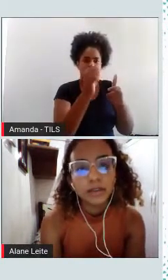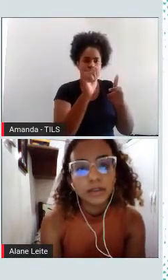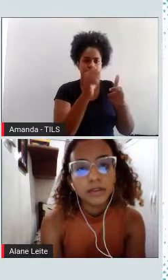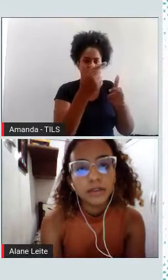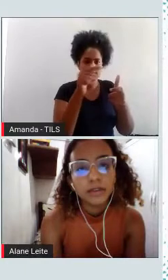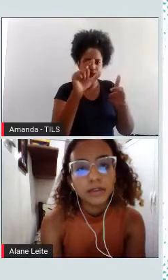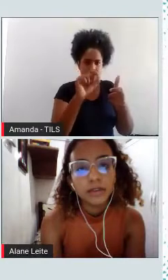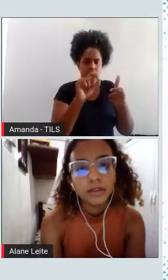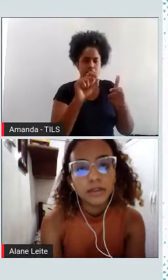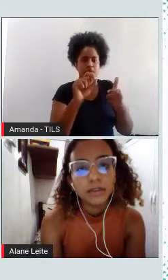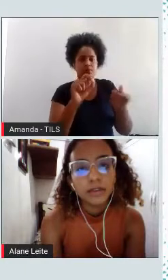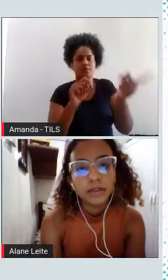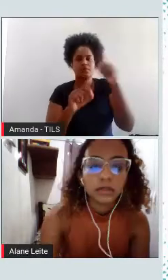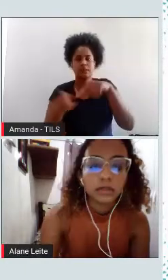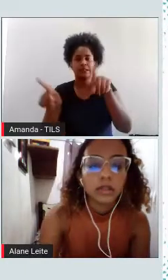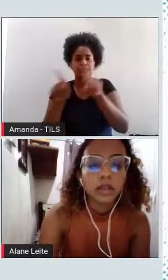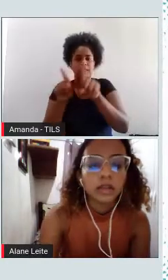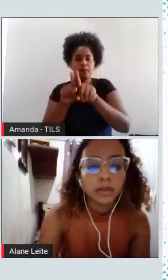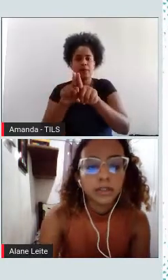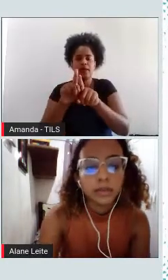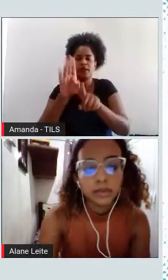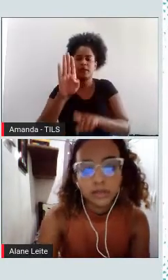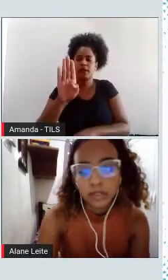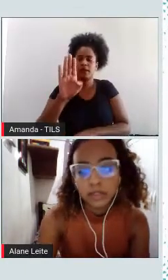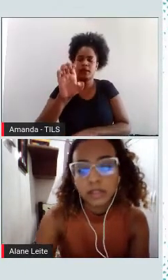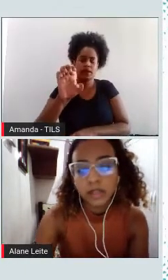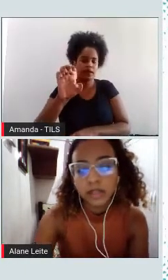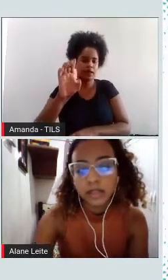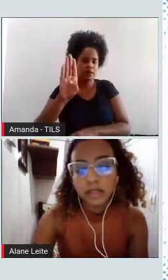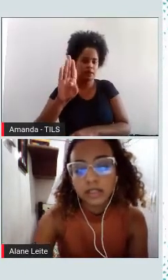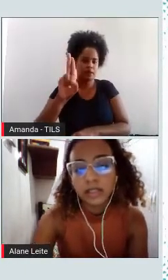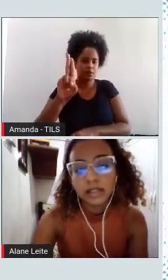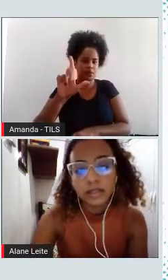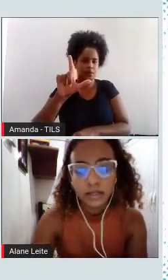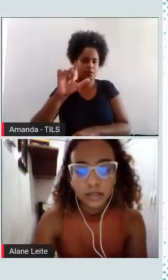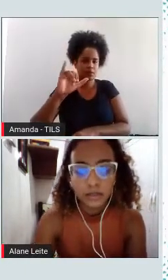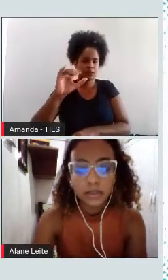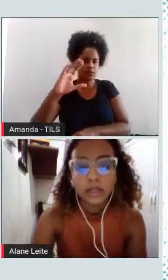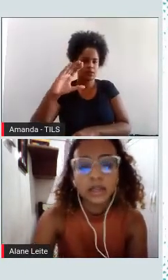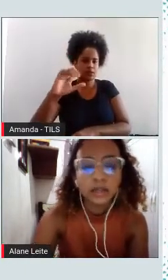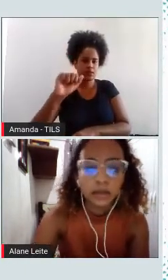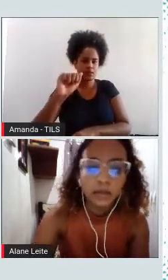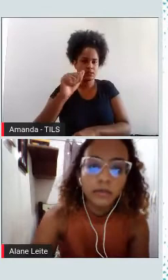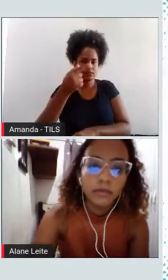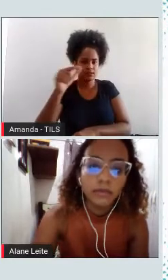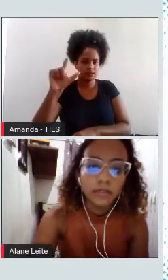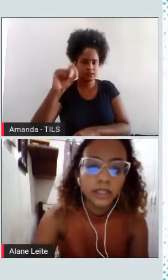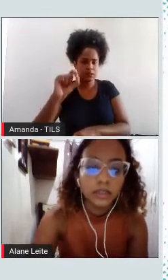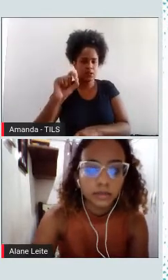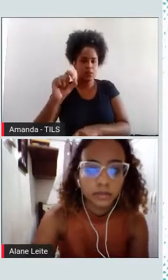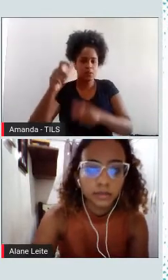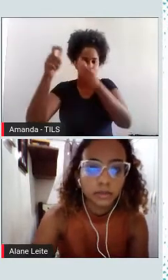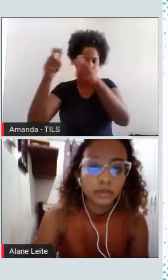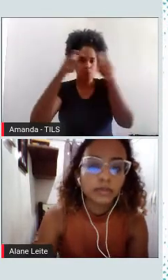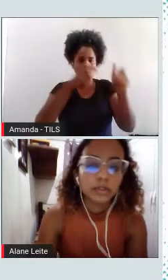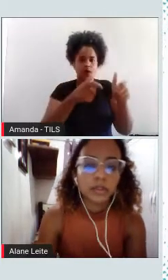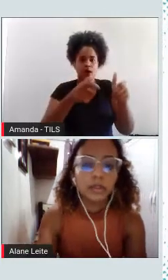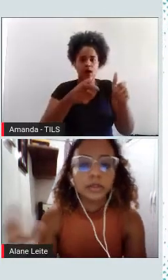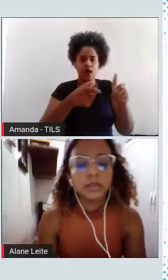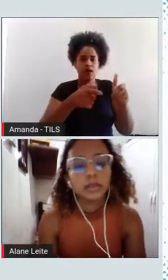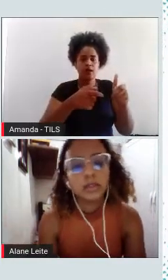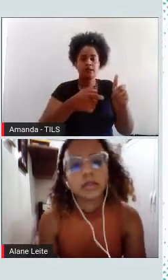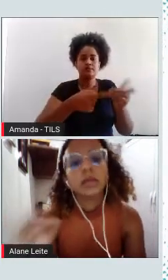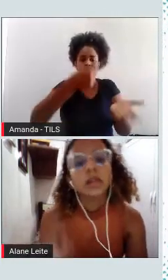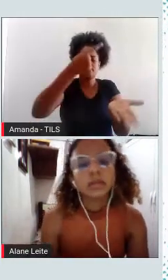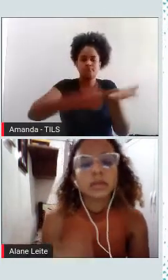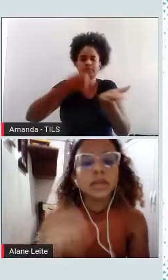fixos. Eles sempre vão ser fixos. Como eu mostrei para vocês, essas linhazinhas azuis, eles são fixos. Ponto de fusão e